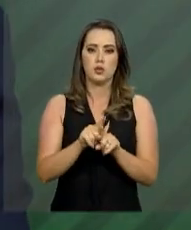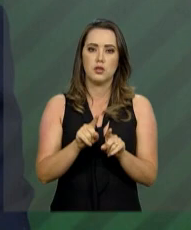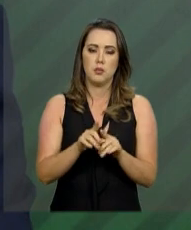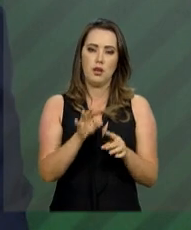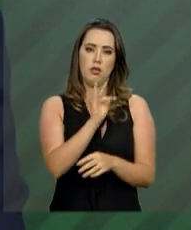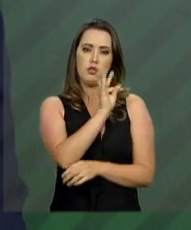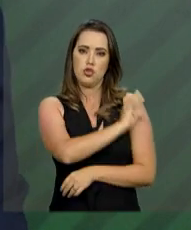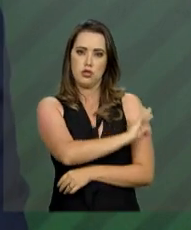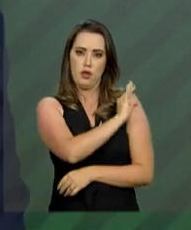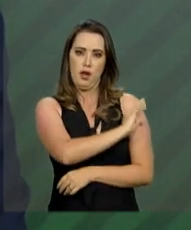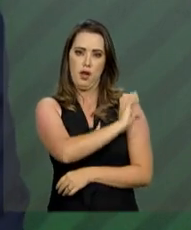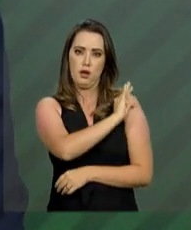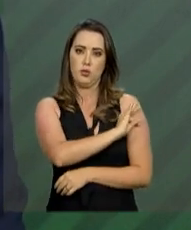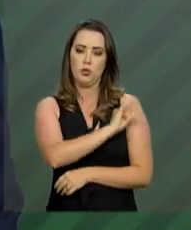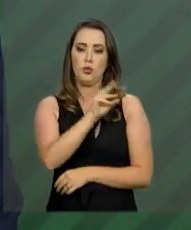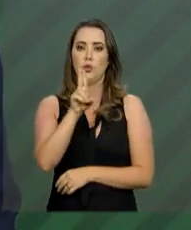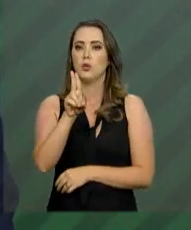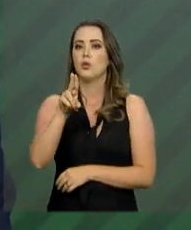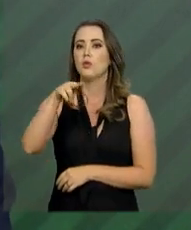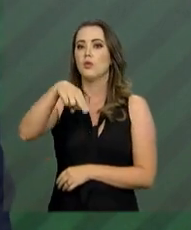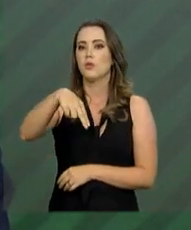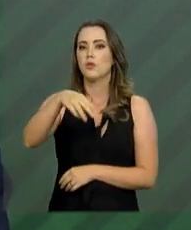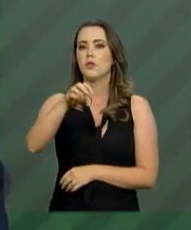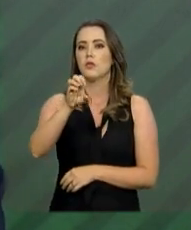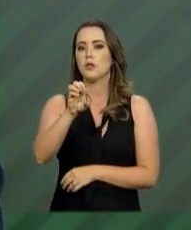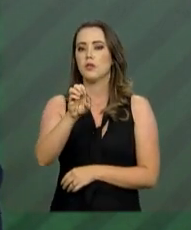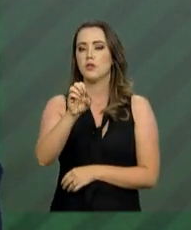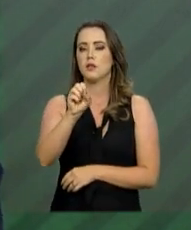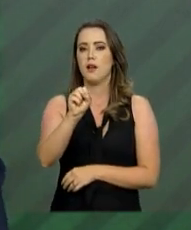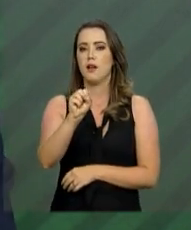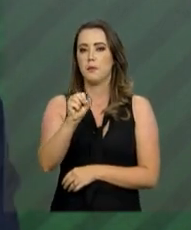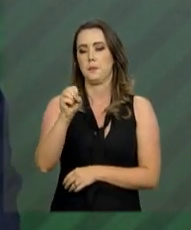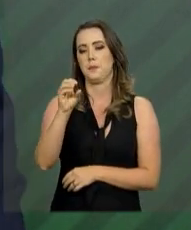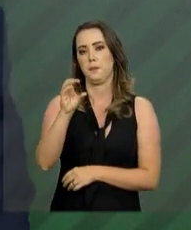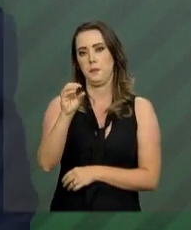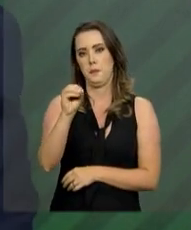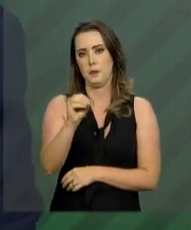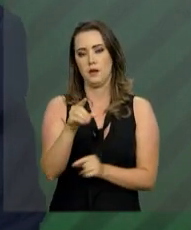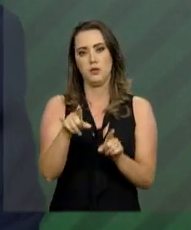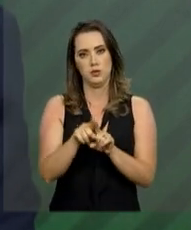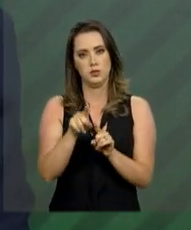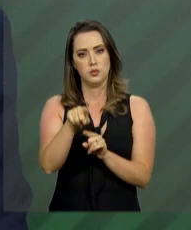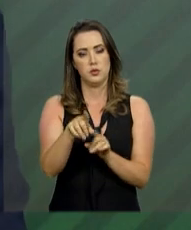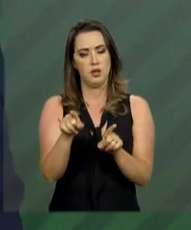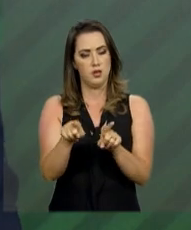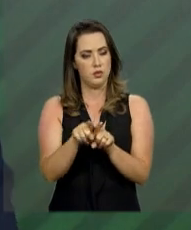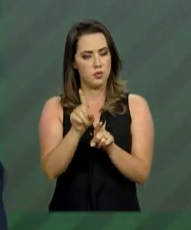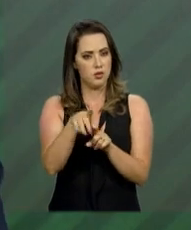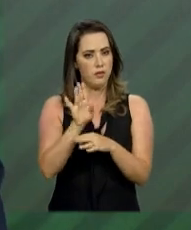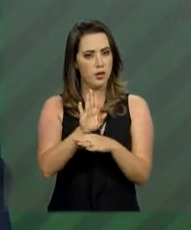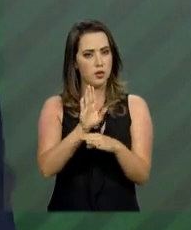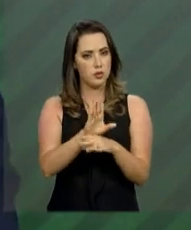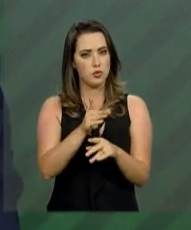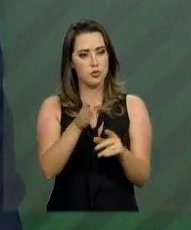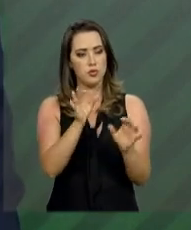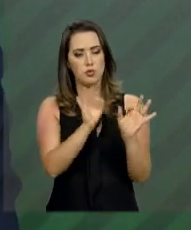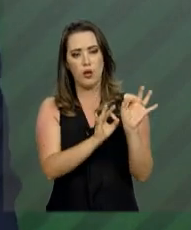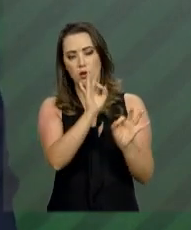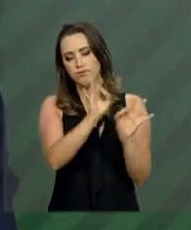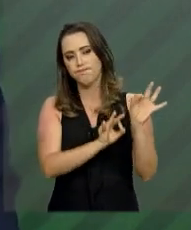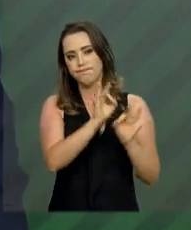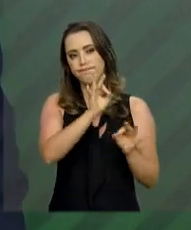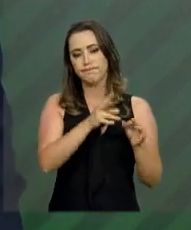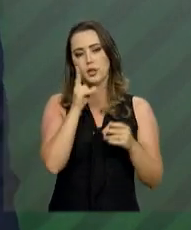técnicos da unesco a organização das nações unidas para a educação a ciência ea cultura que vão